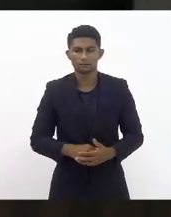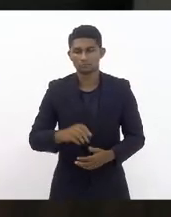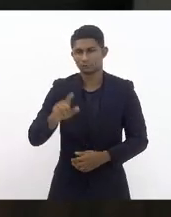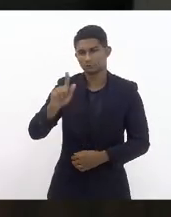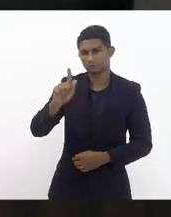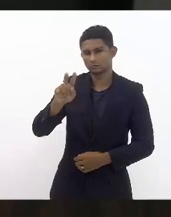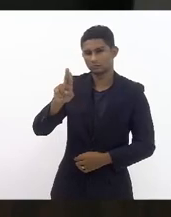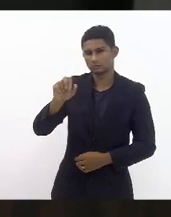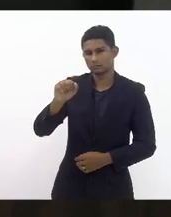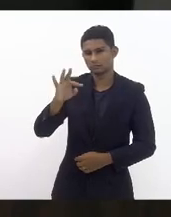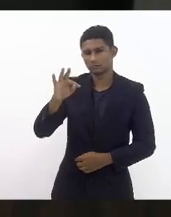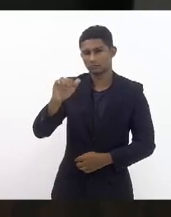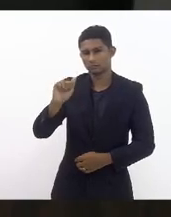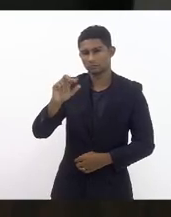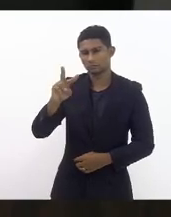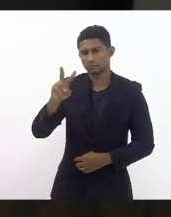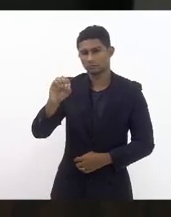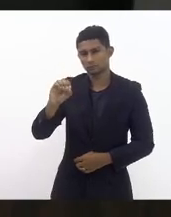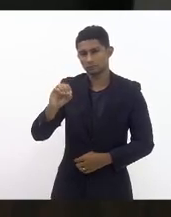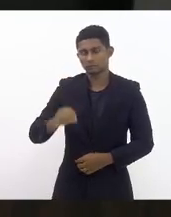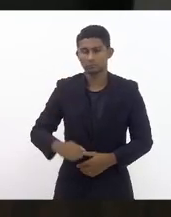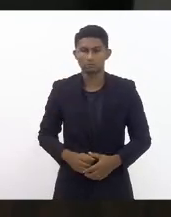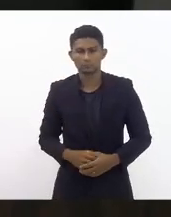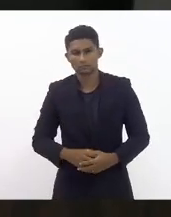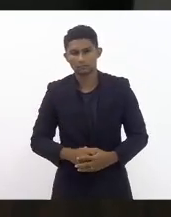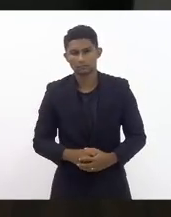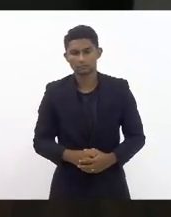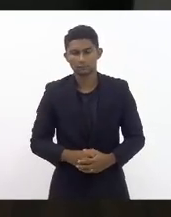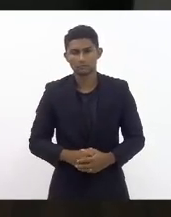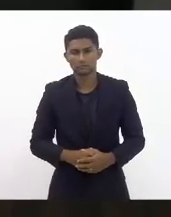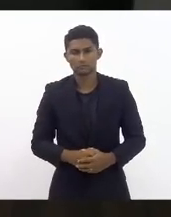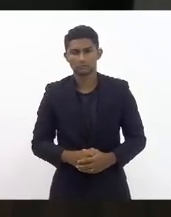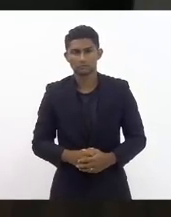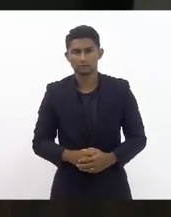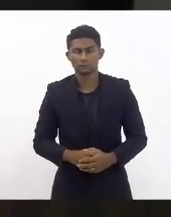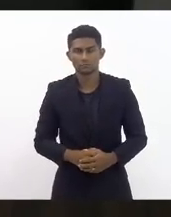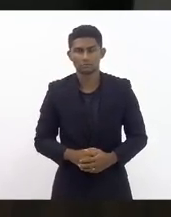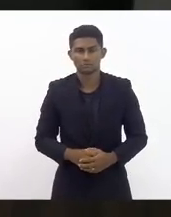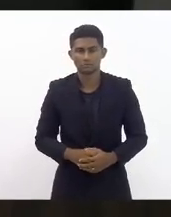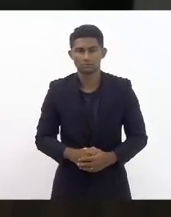Gustavo Schmidt. Gustavo Schmidt.